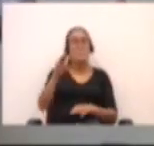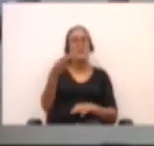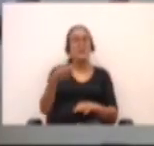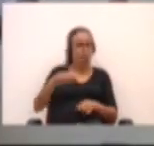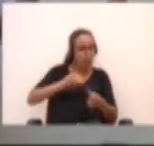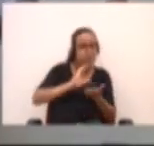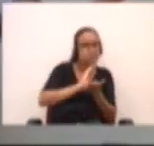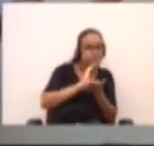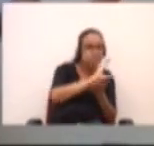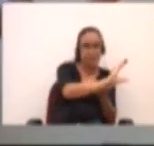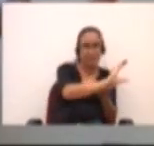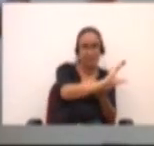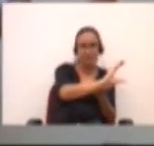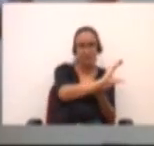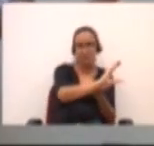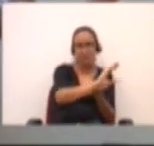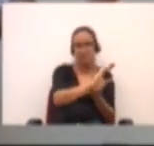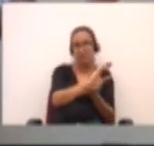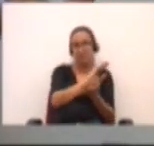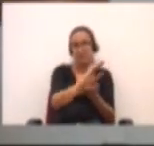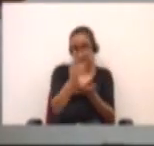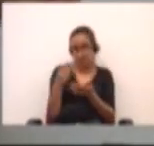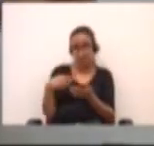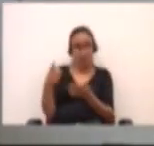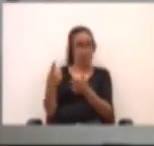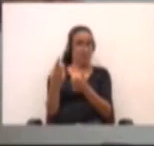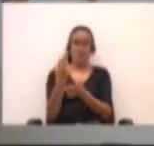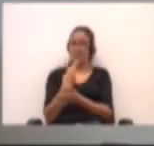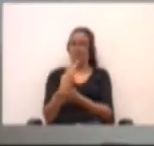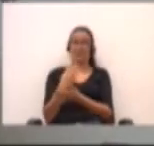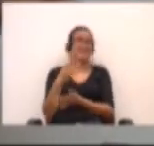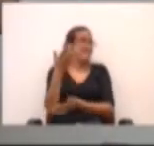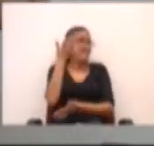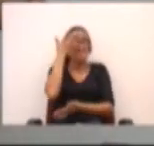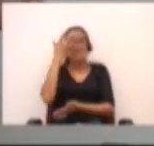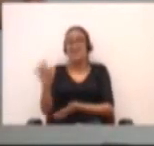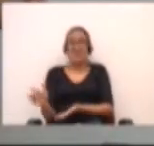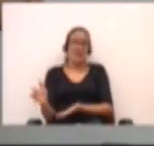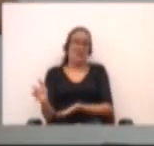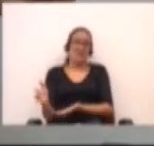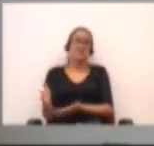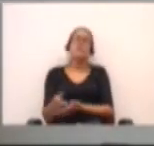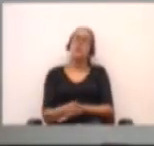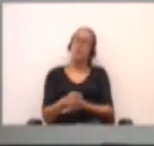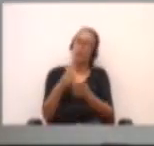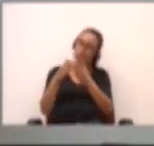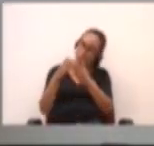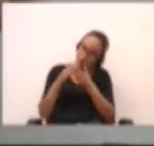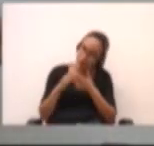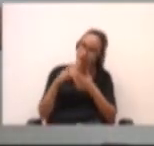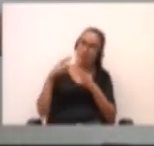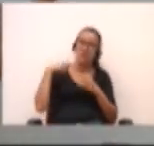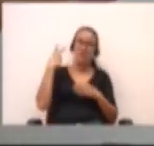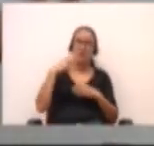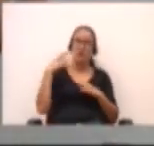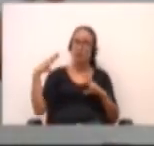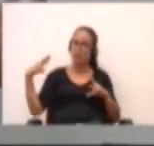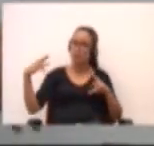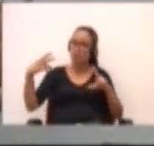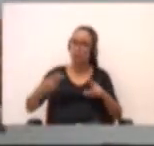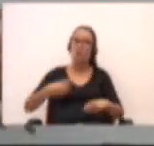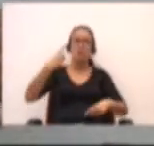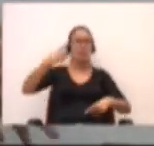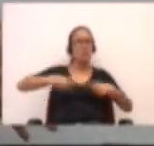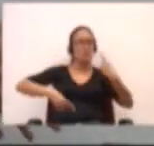isso é real? Ninguém sabe. Então eu peço novamente aos vereadores, vamos debater sobre isso, que